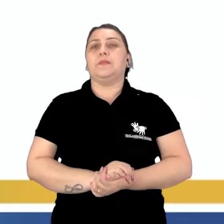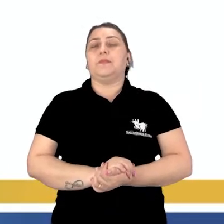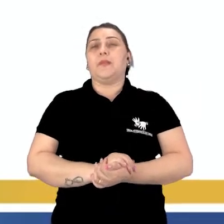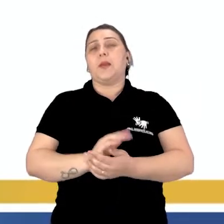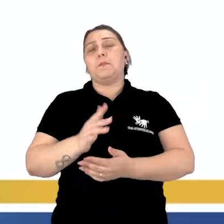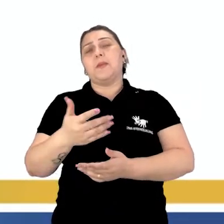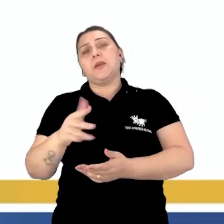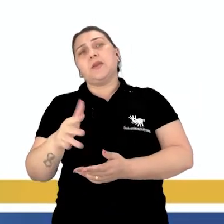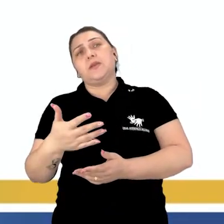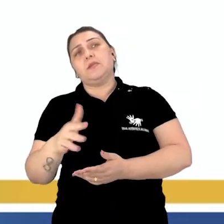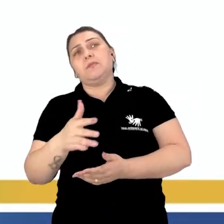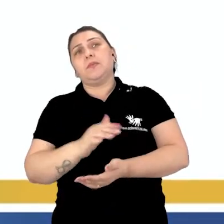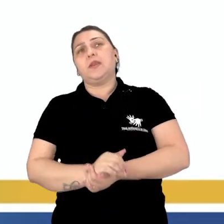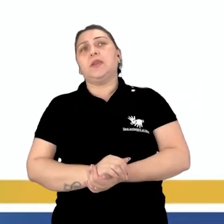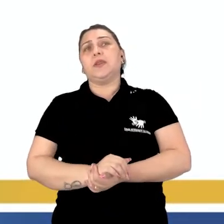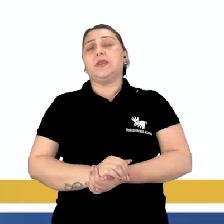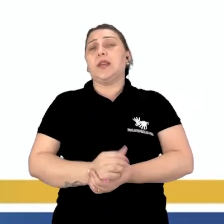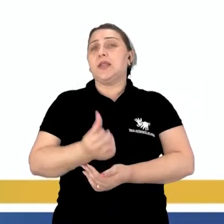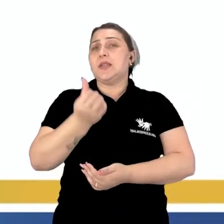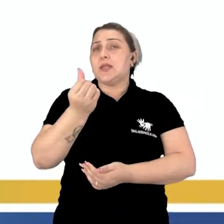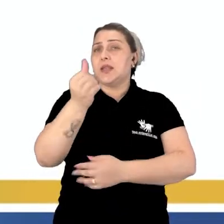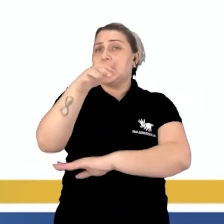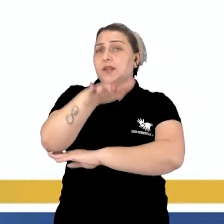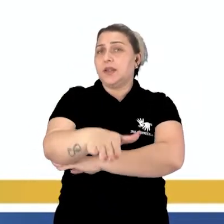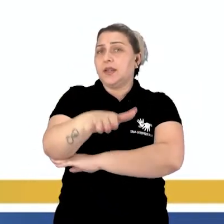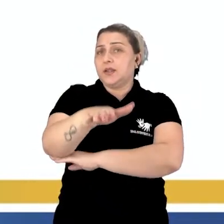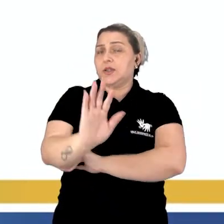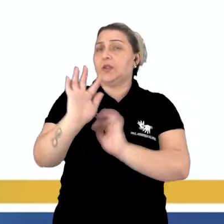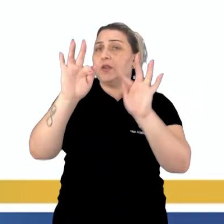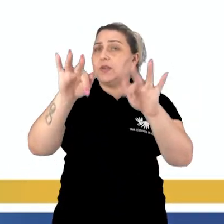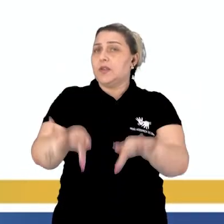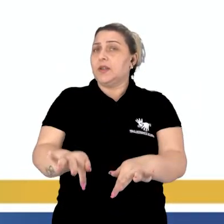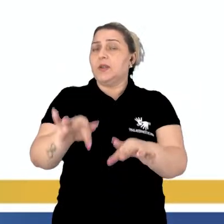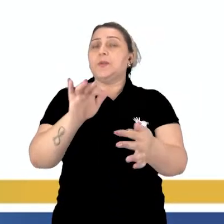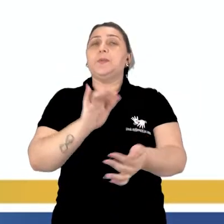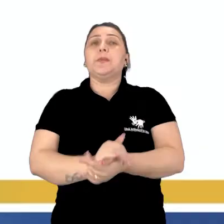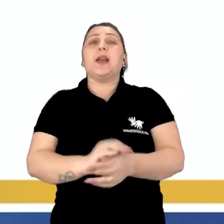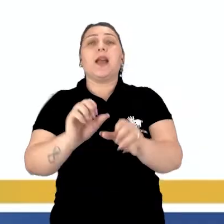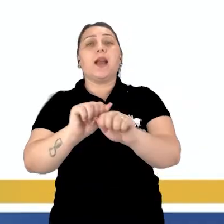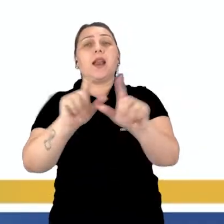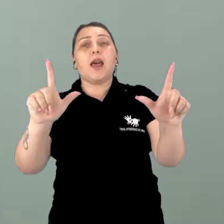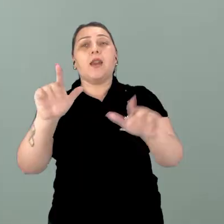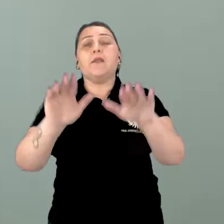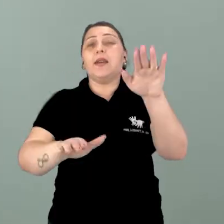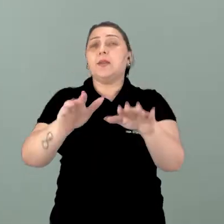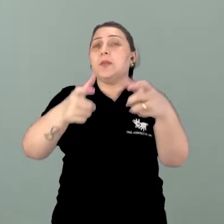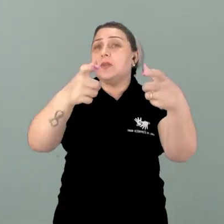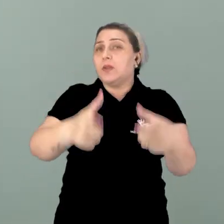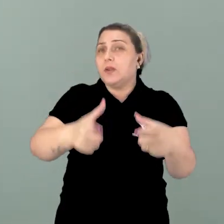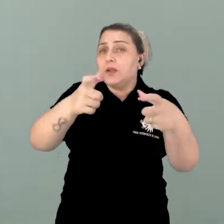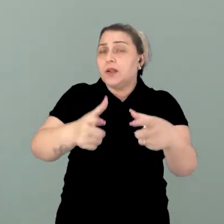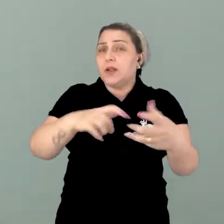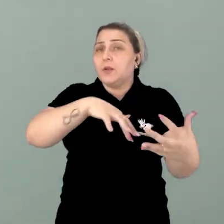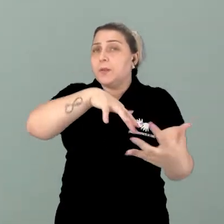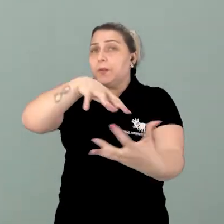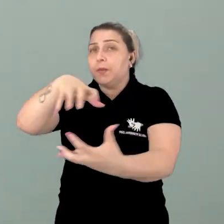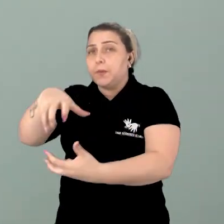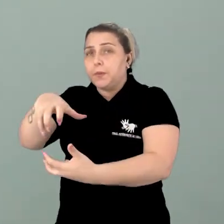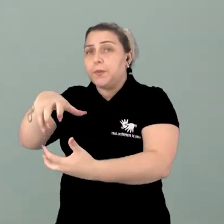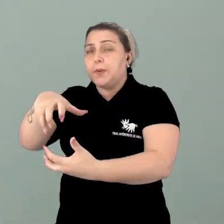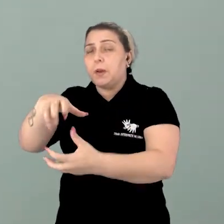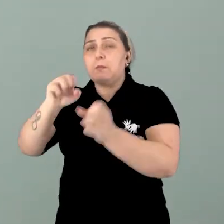aí aproximadamente às 18 horas, no final do dia. Claro que dependendo da sua localização no globo